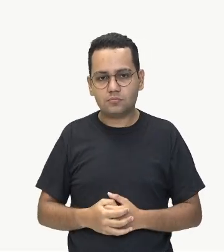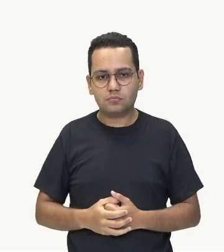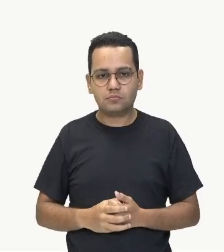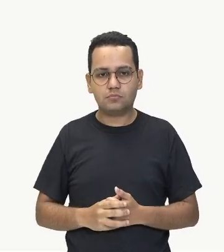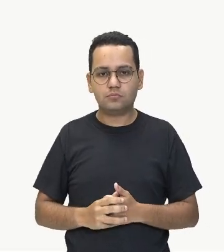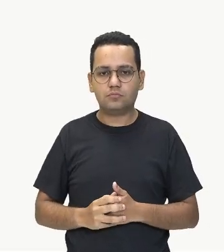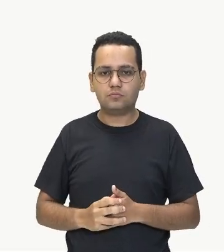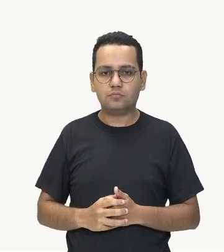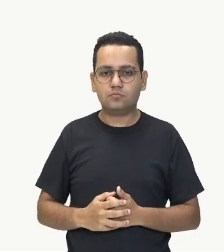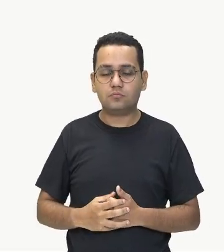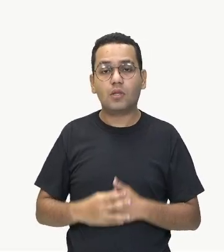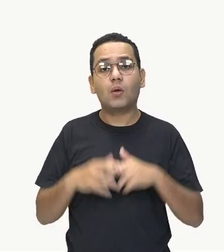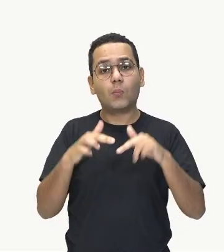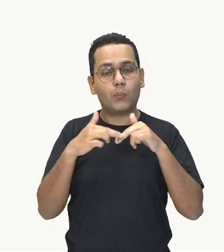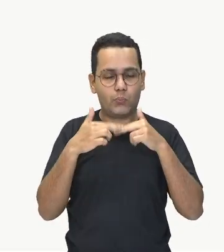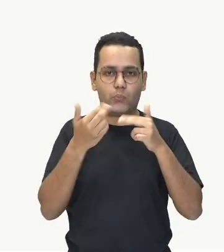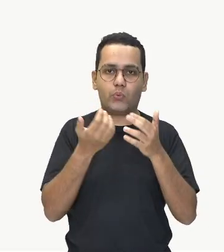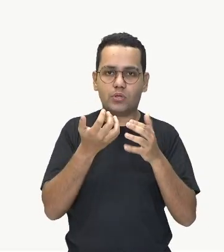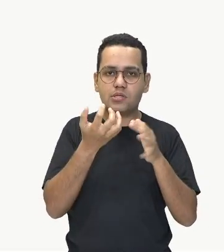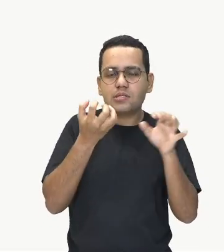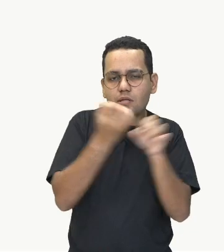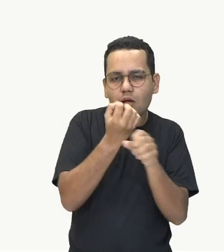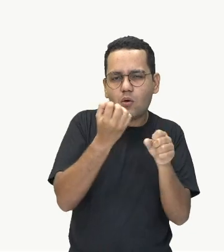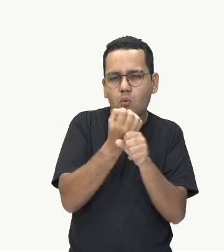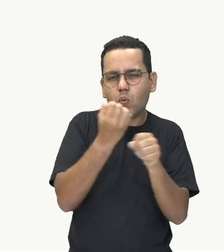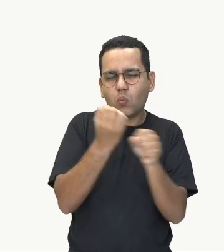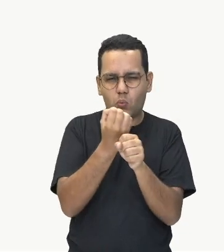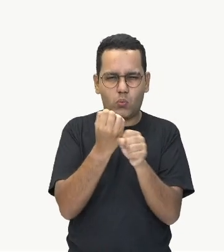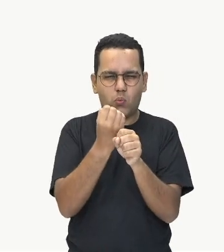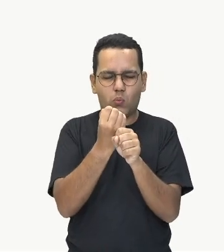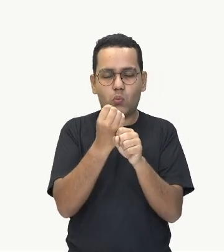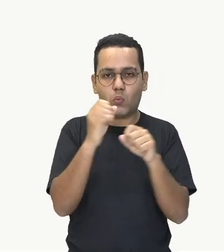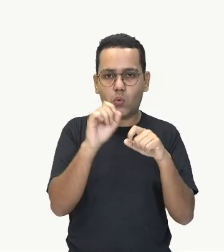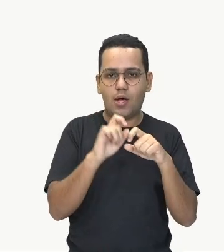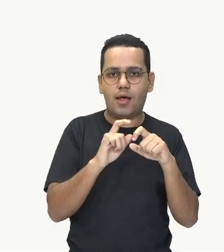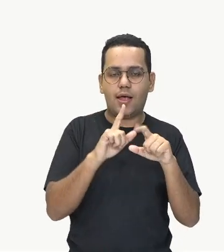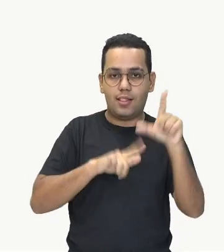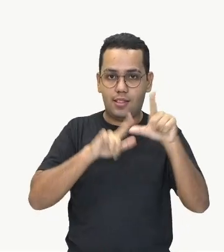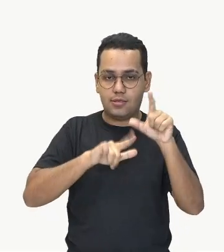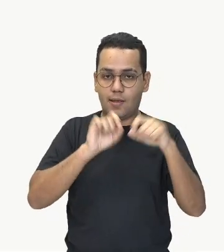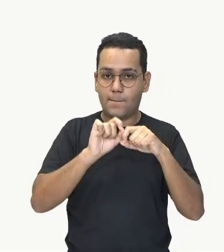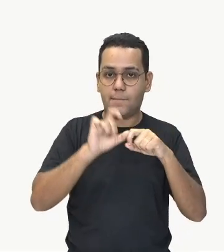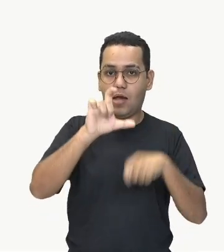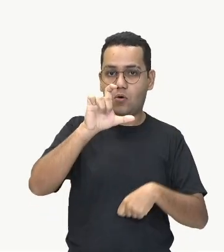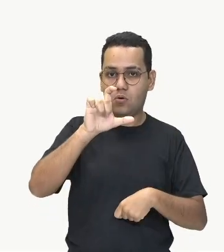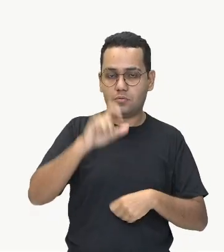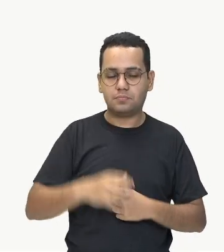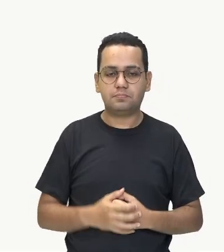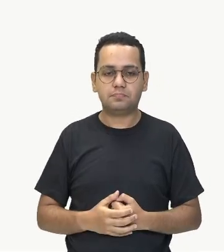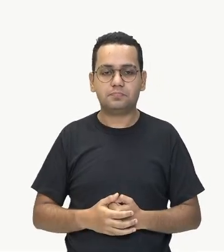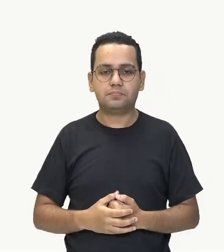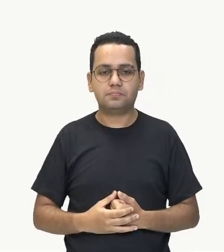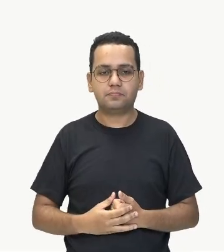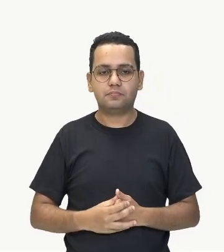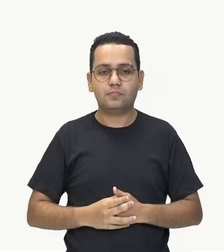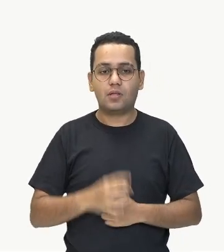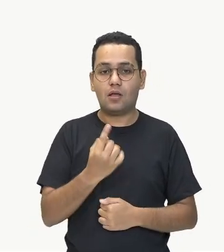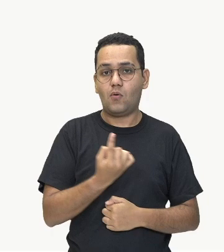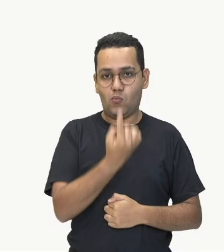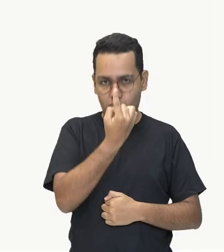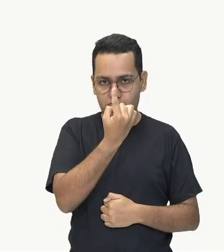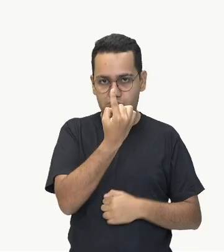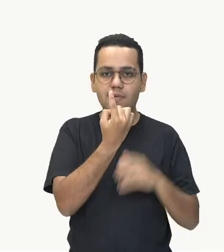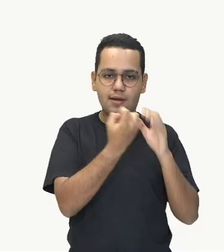conta os maiúsculos como elemento Então nesse caso CL é apenas um elemento então quando eu tenho um elemento é uma